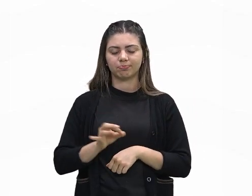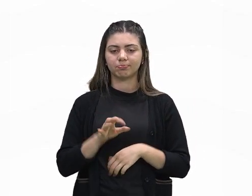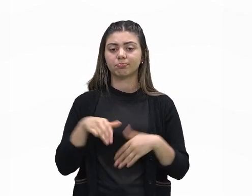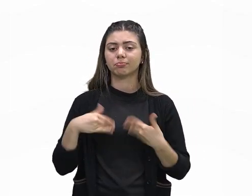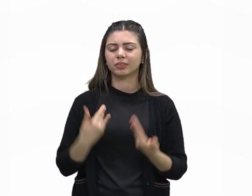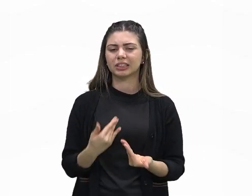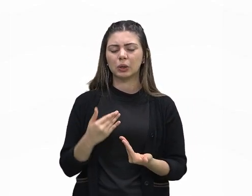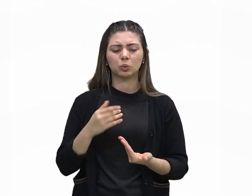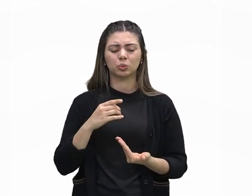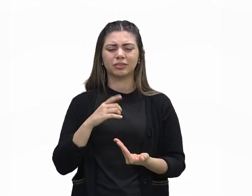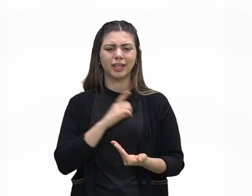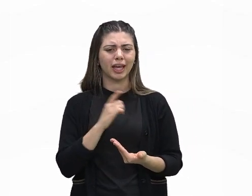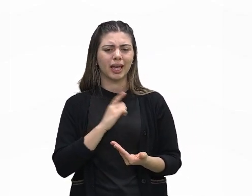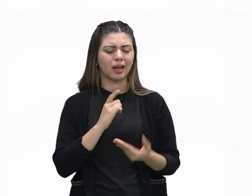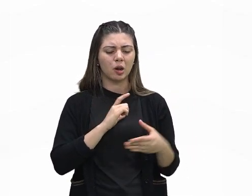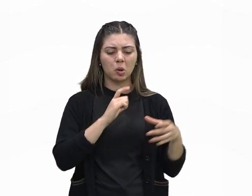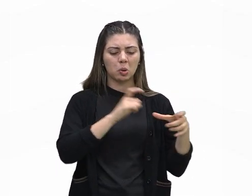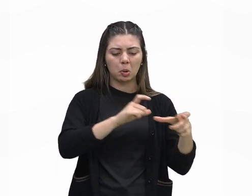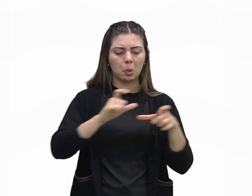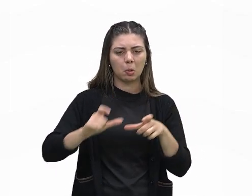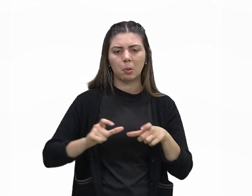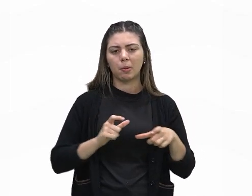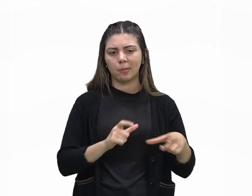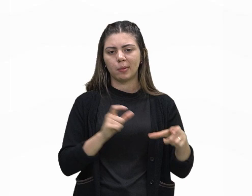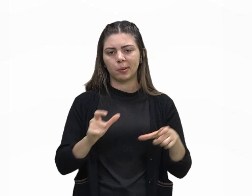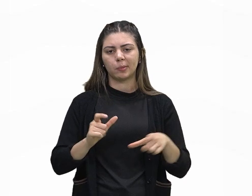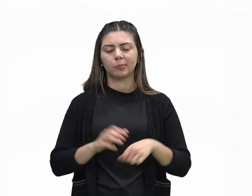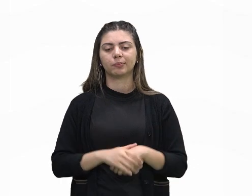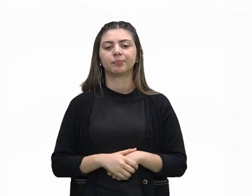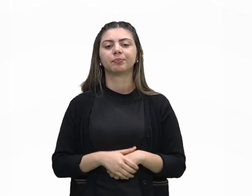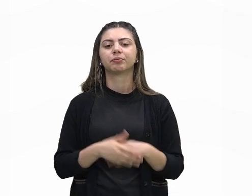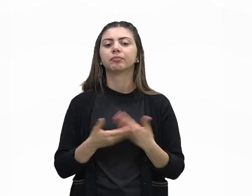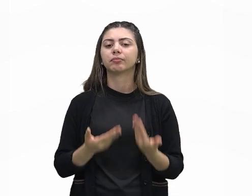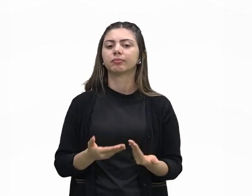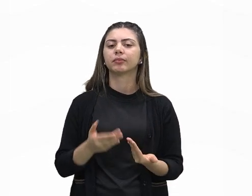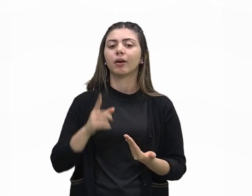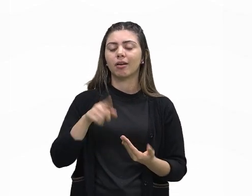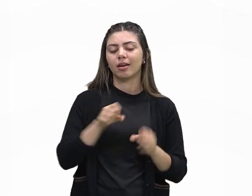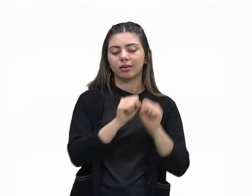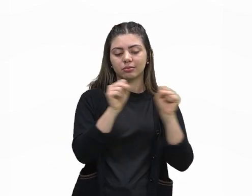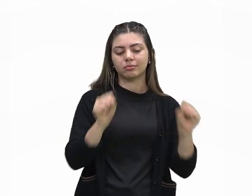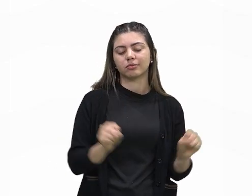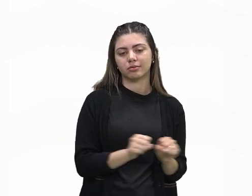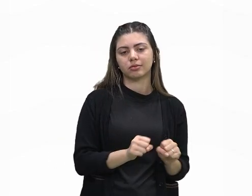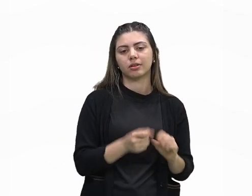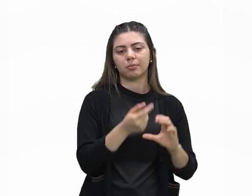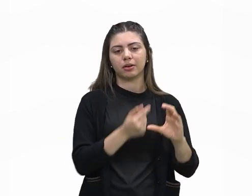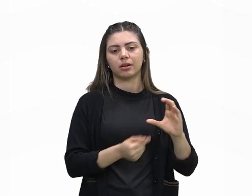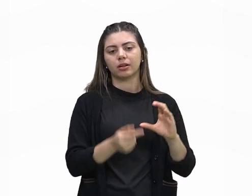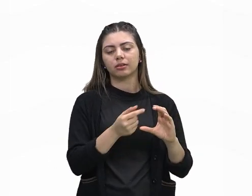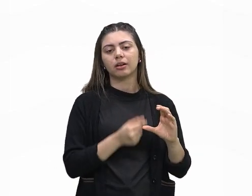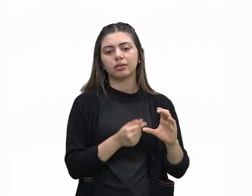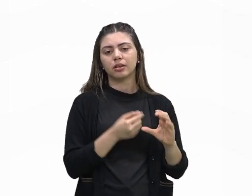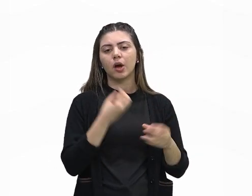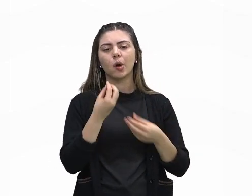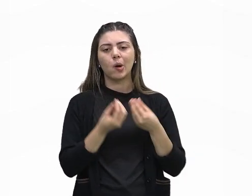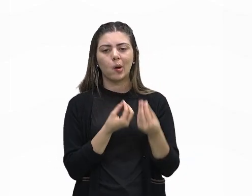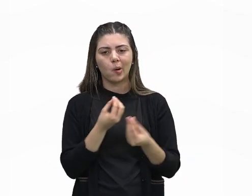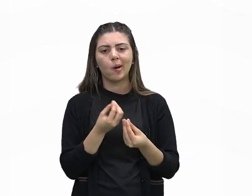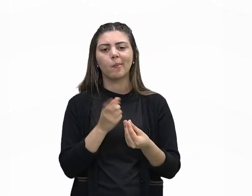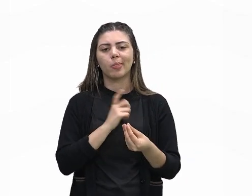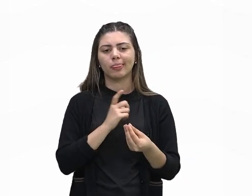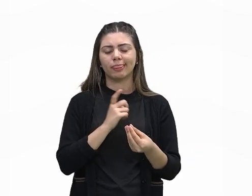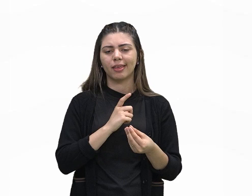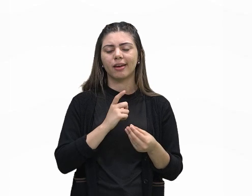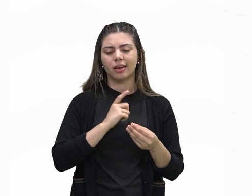é globalizado, e nós temos aí o grande sistema capitalista que regula, né, que faz